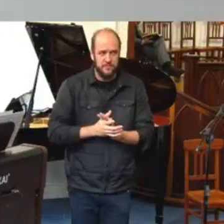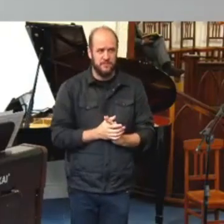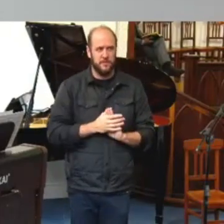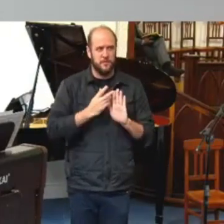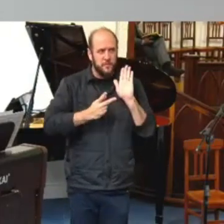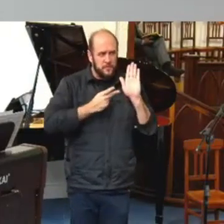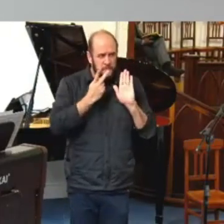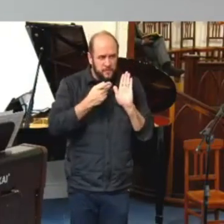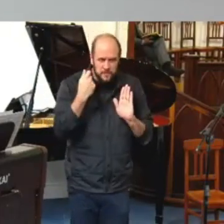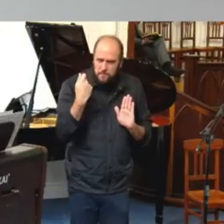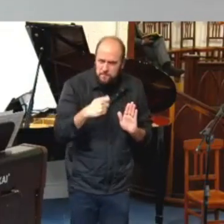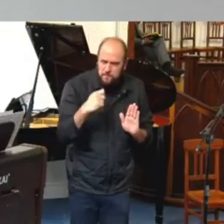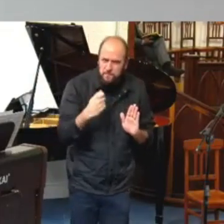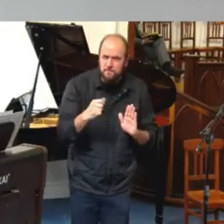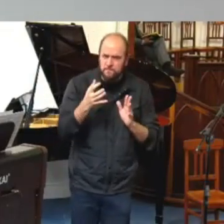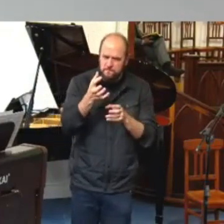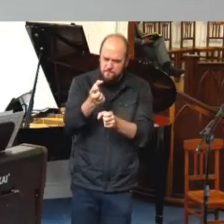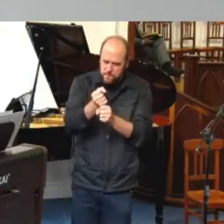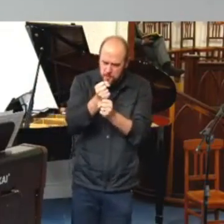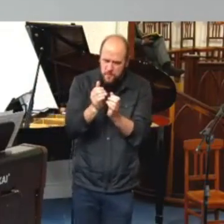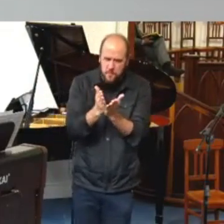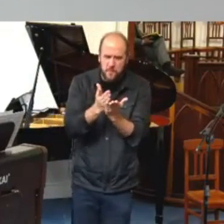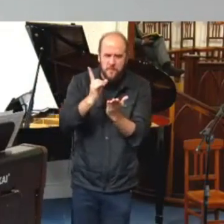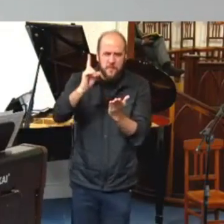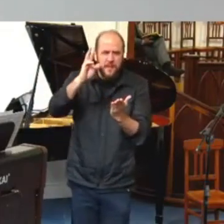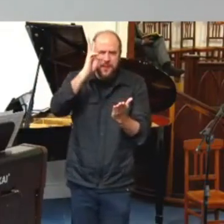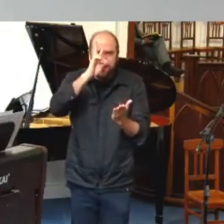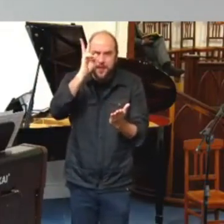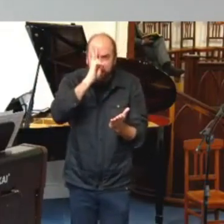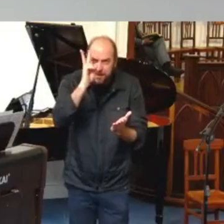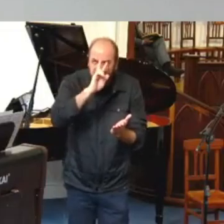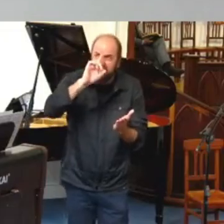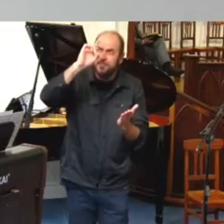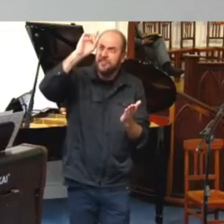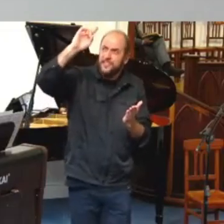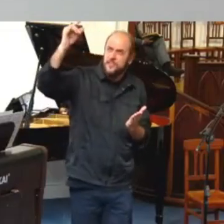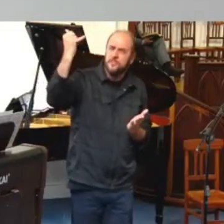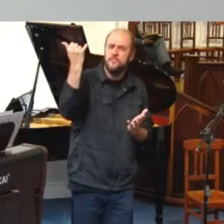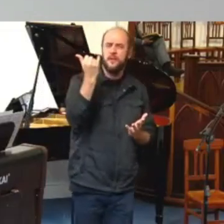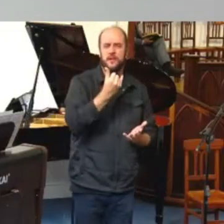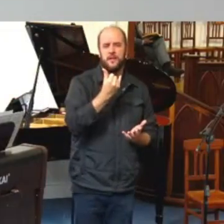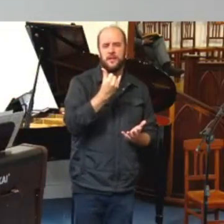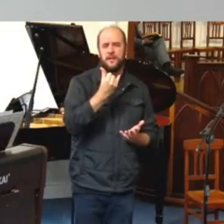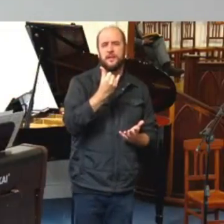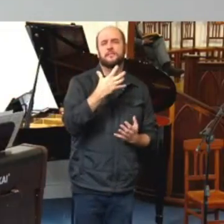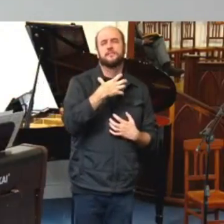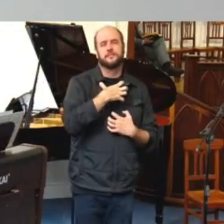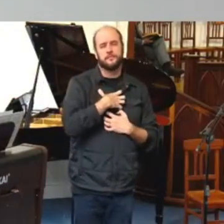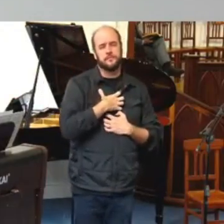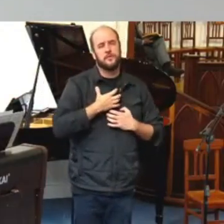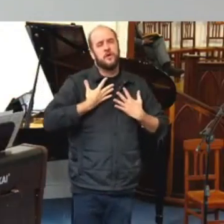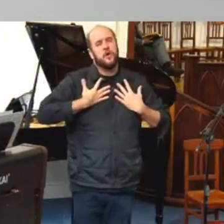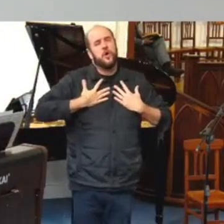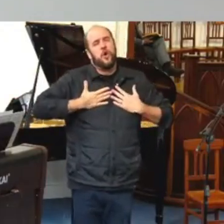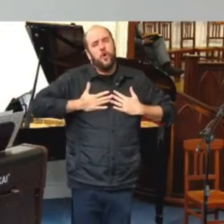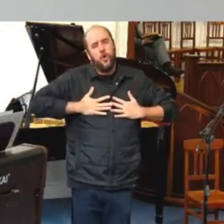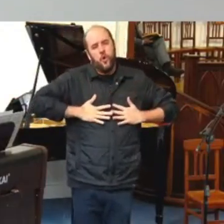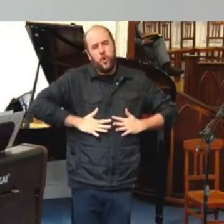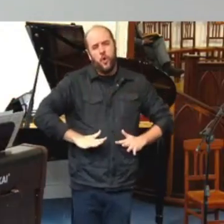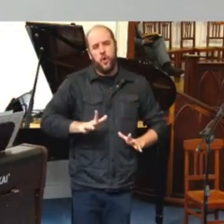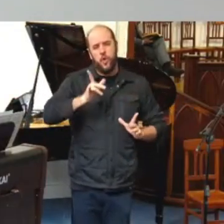que eu preciso me atentar e lembrar para poder descansar na provisão que é